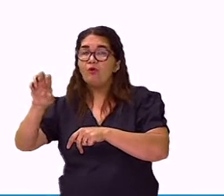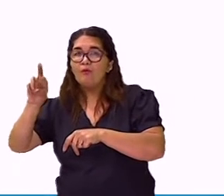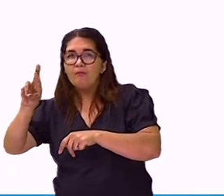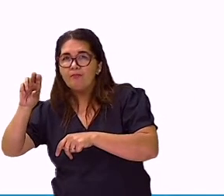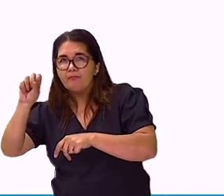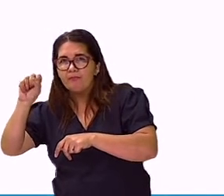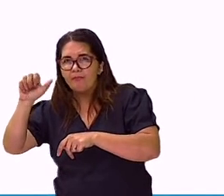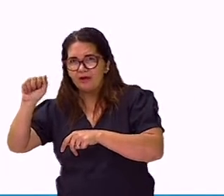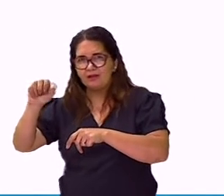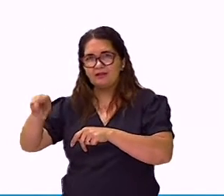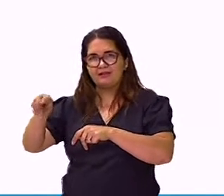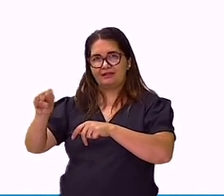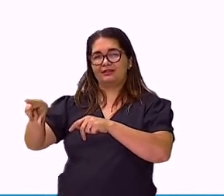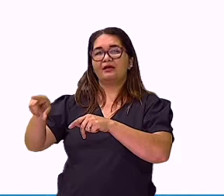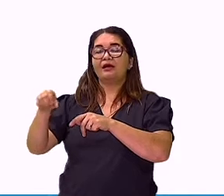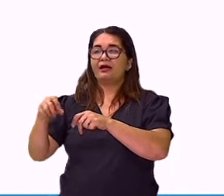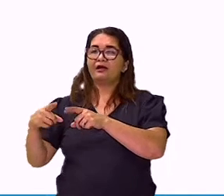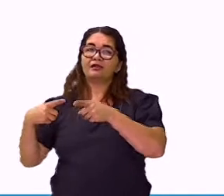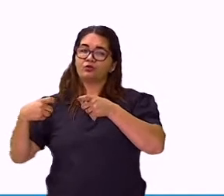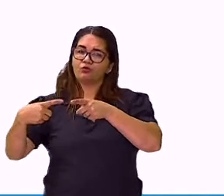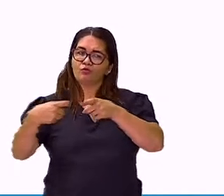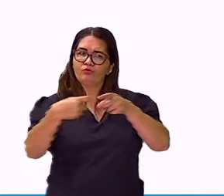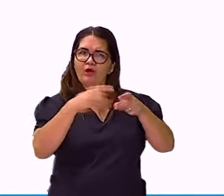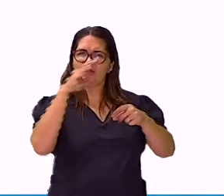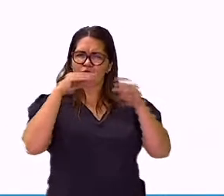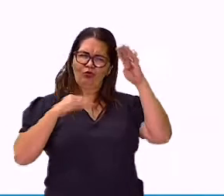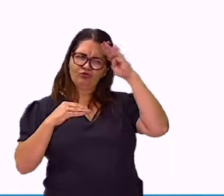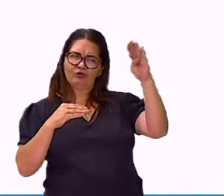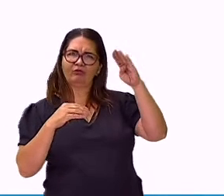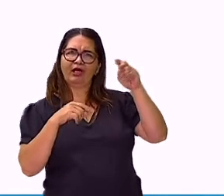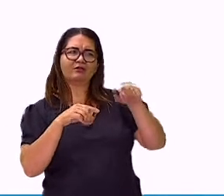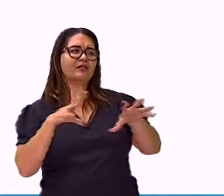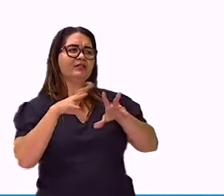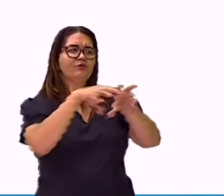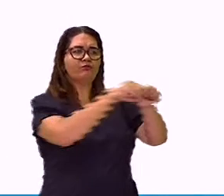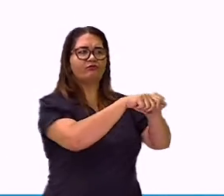pegando toda essa região e combatendo aqui.